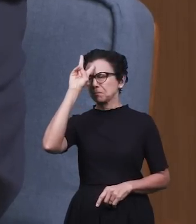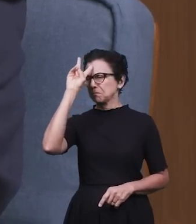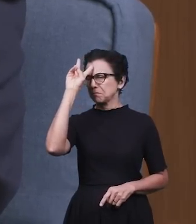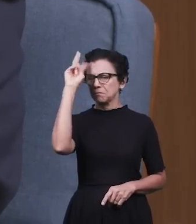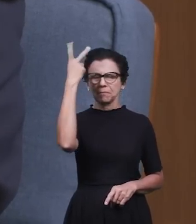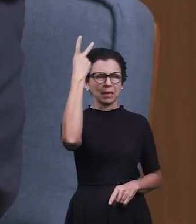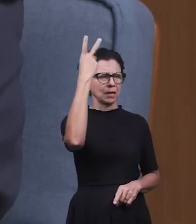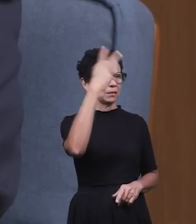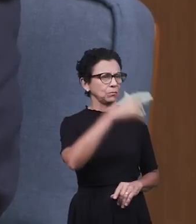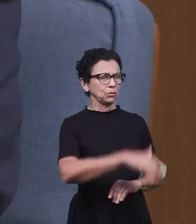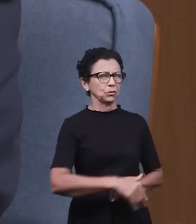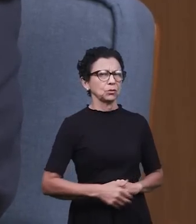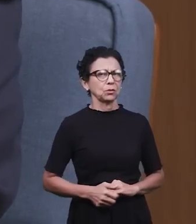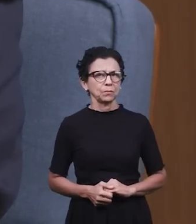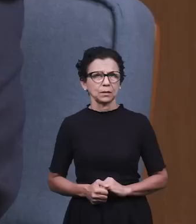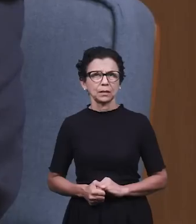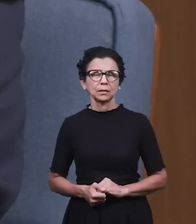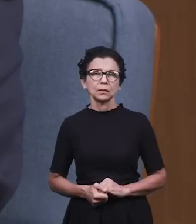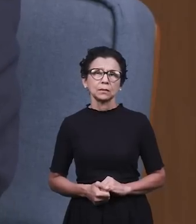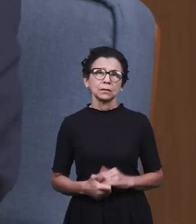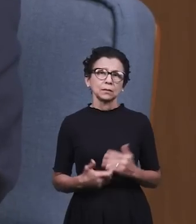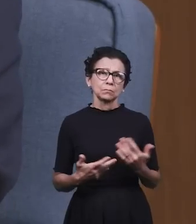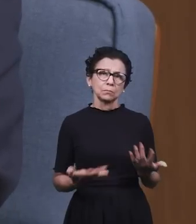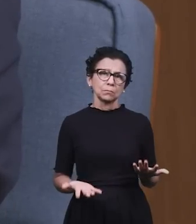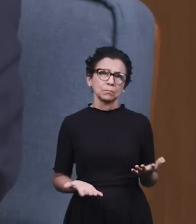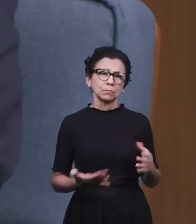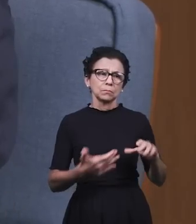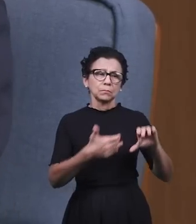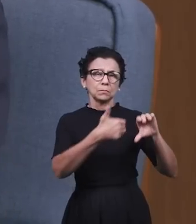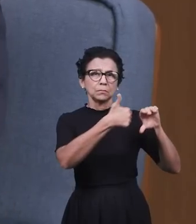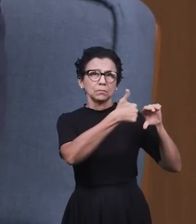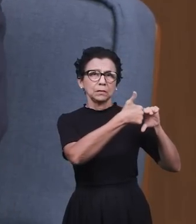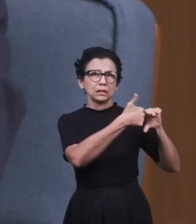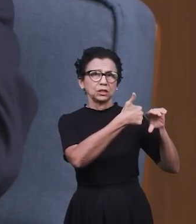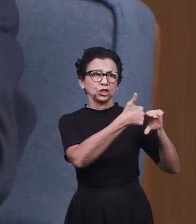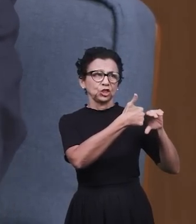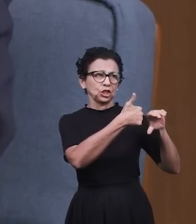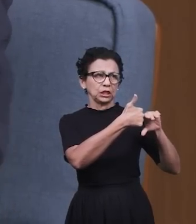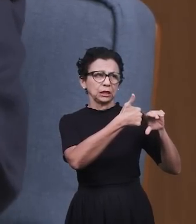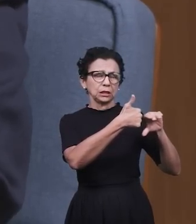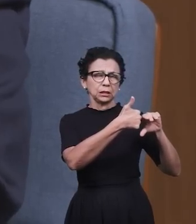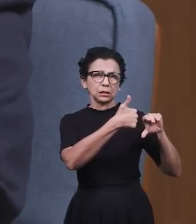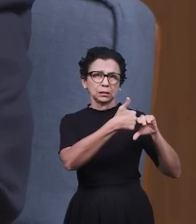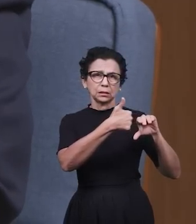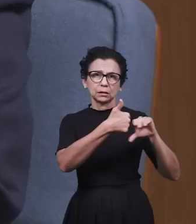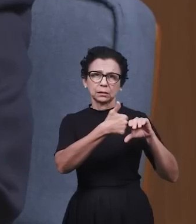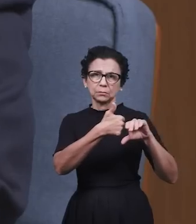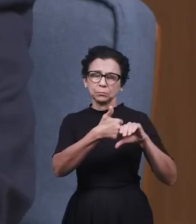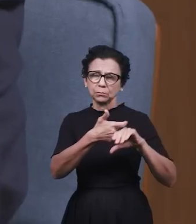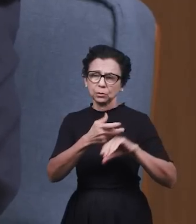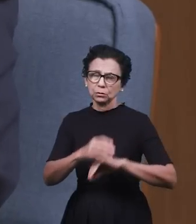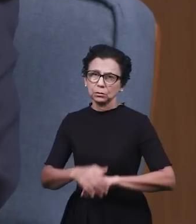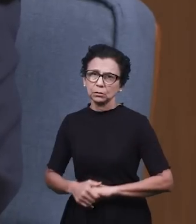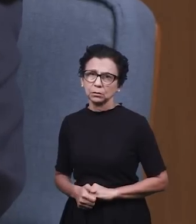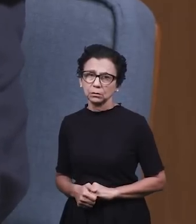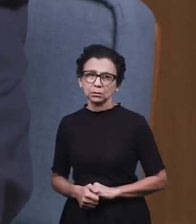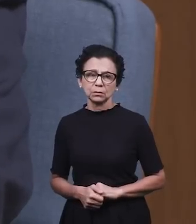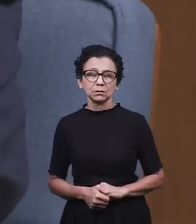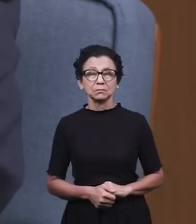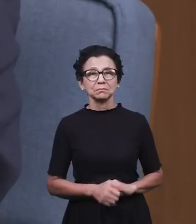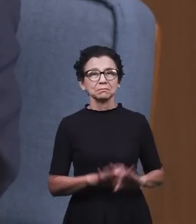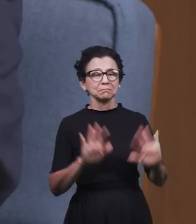chama cristianismo, mas é um título sem Deus,